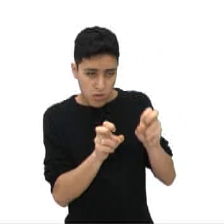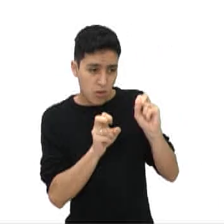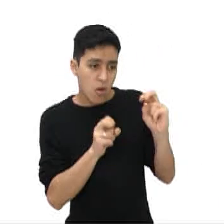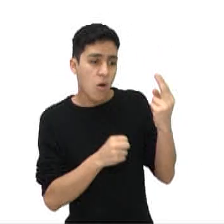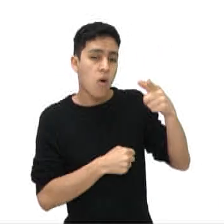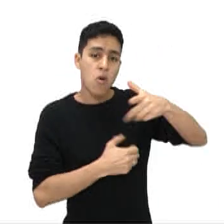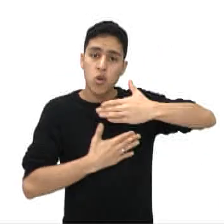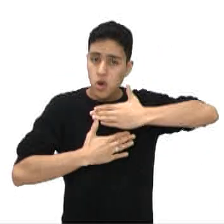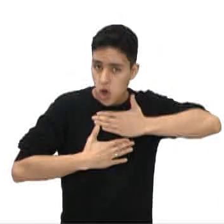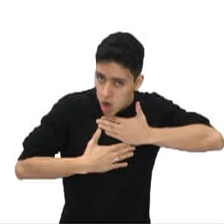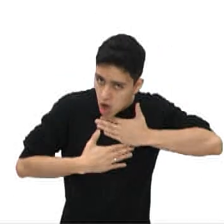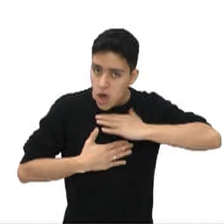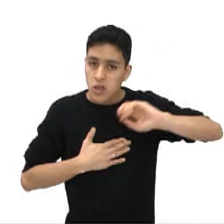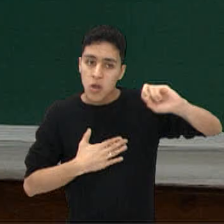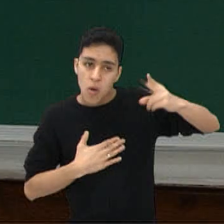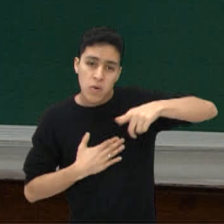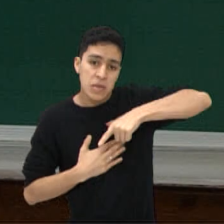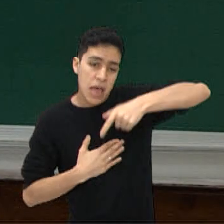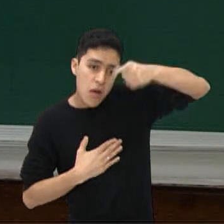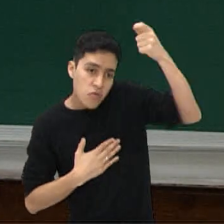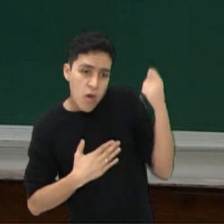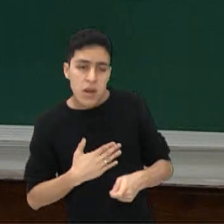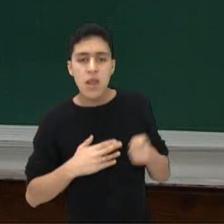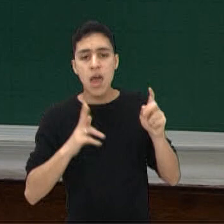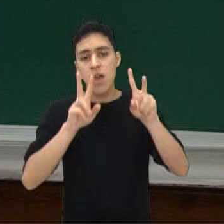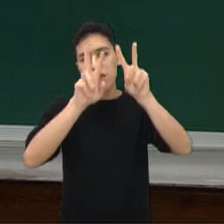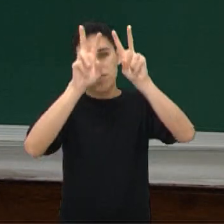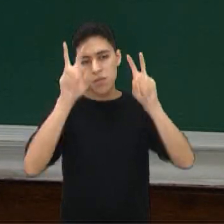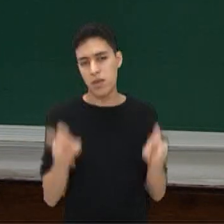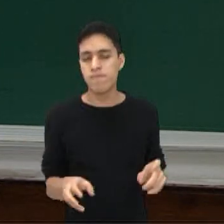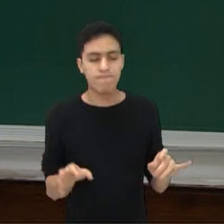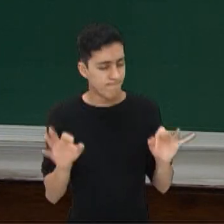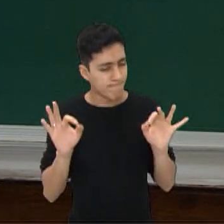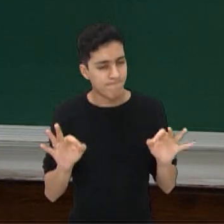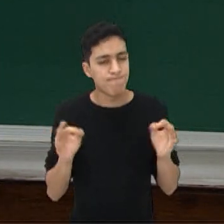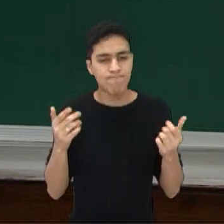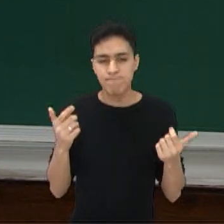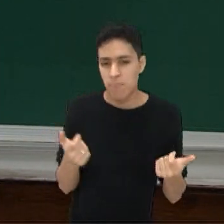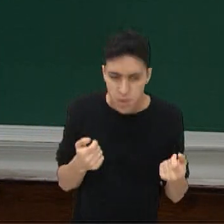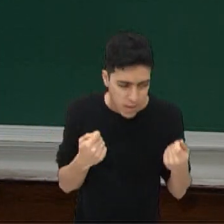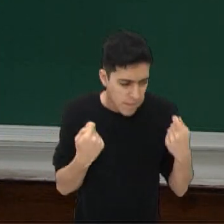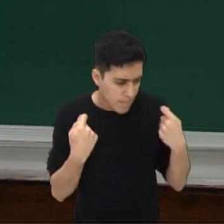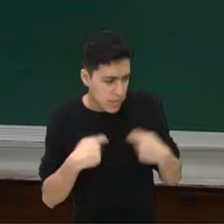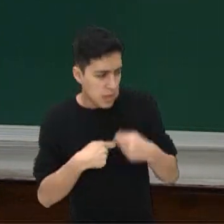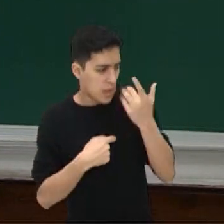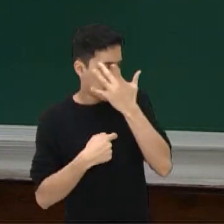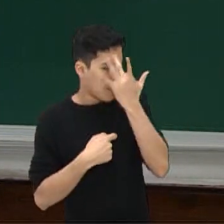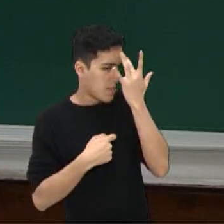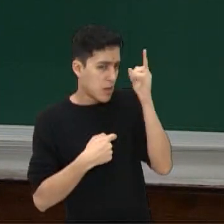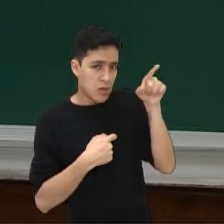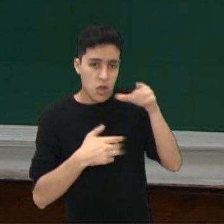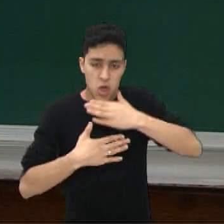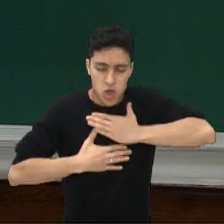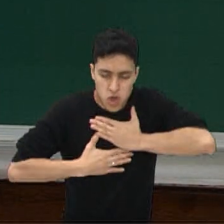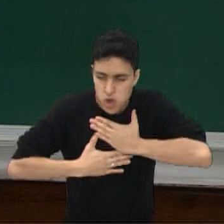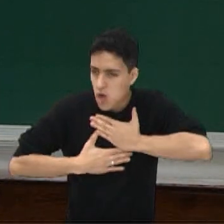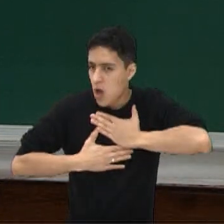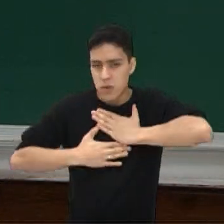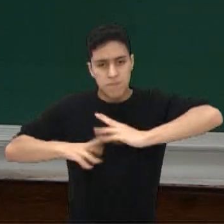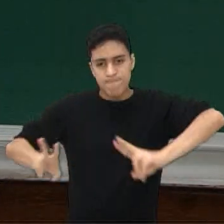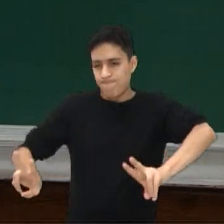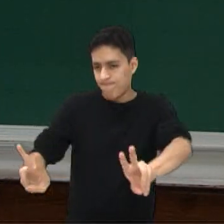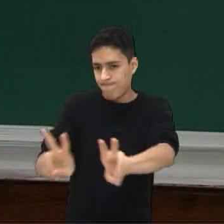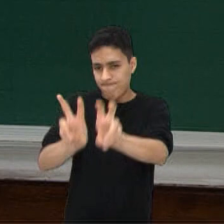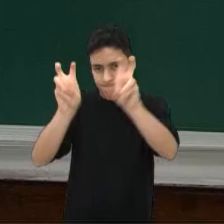tem autoridade para falar do tema? Sim, né? Com certeza. Tem que ser uma pessoa ou que goste muito do